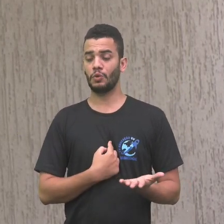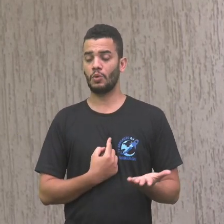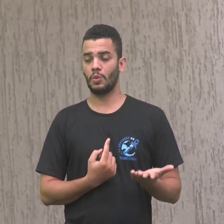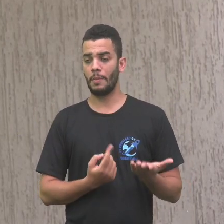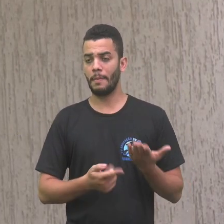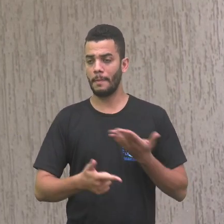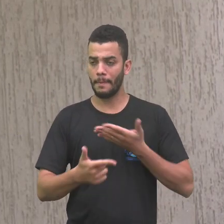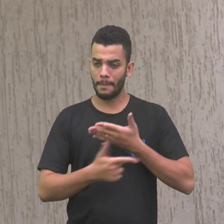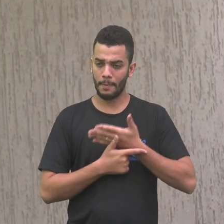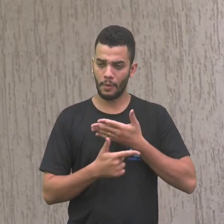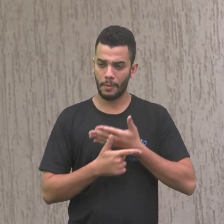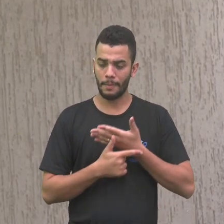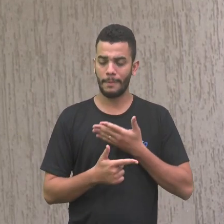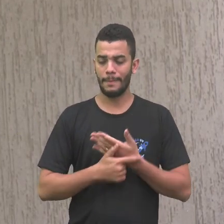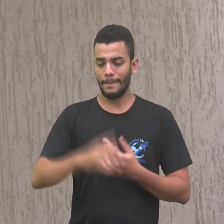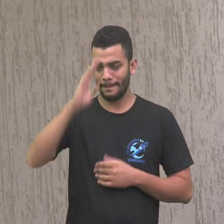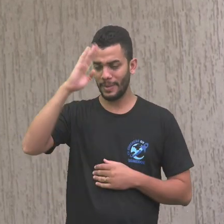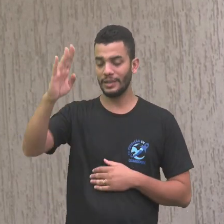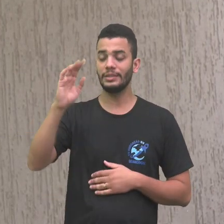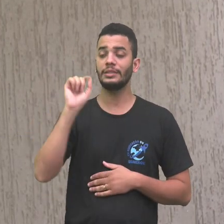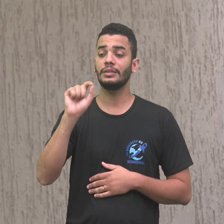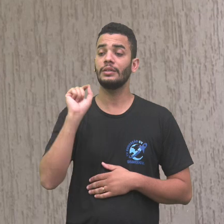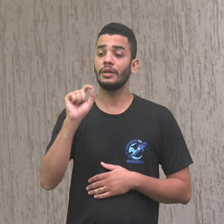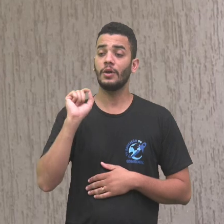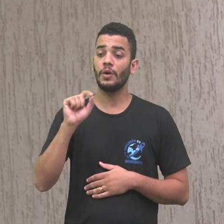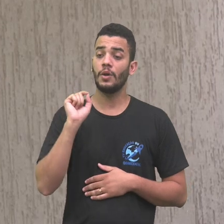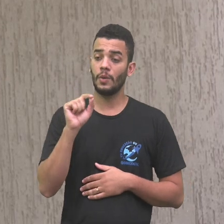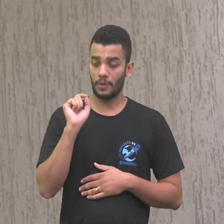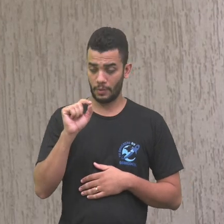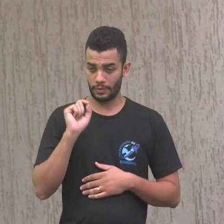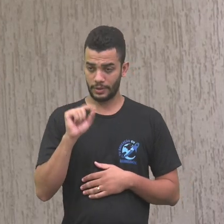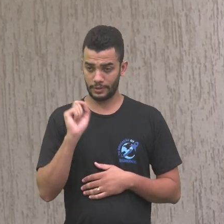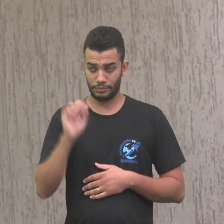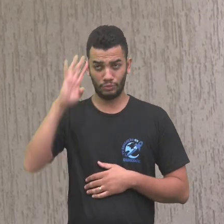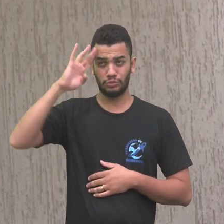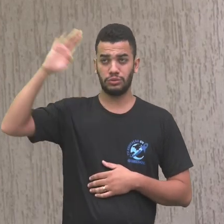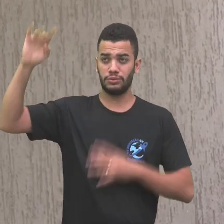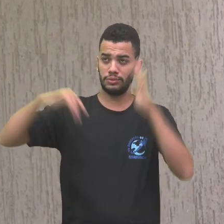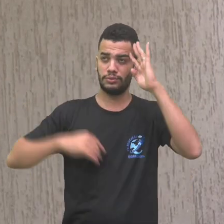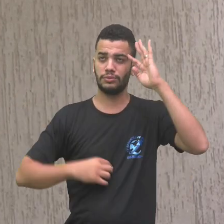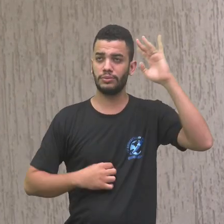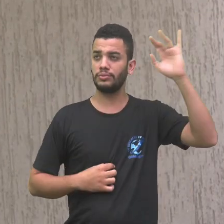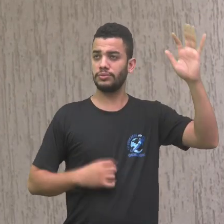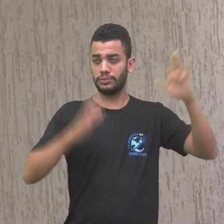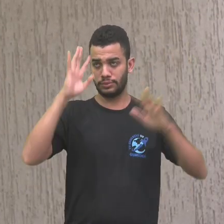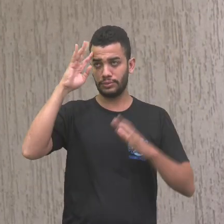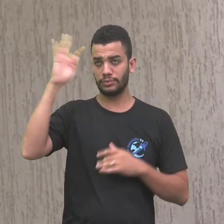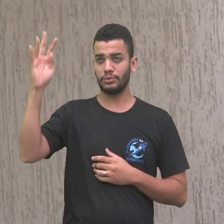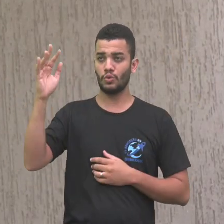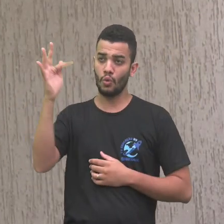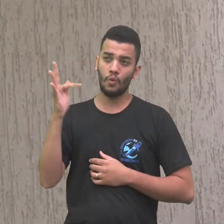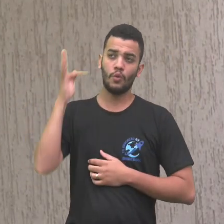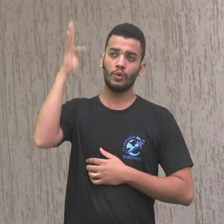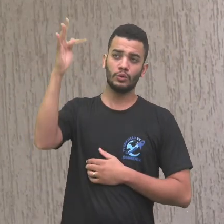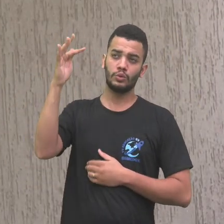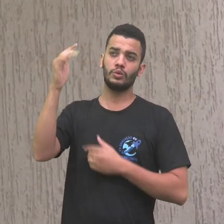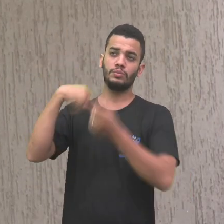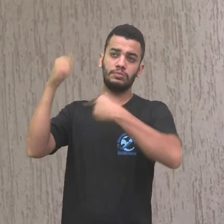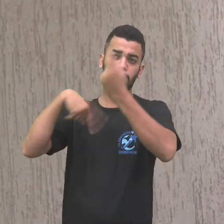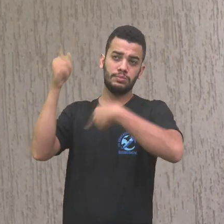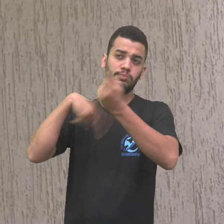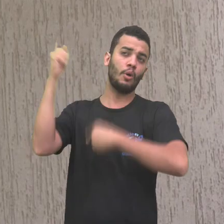a educação e de sonhar a educação. E nós sonhamos, e este é um dos nossos sonhos. E é